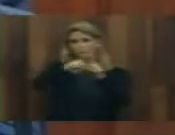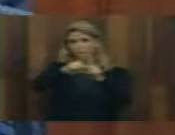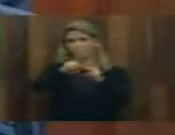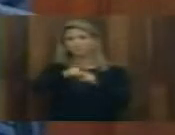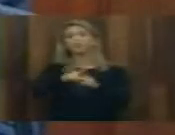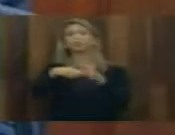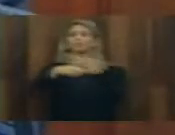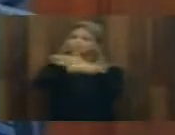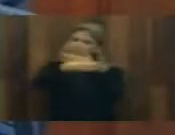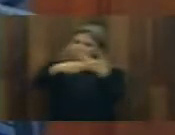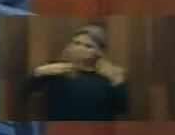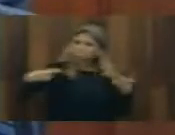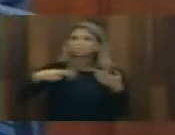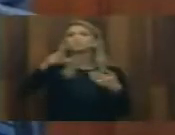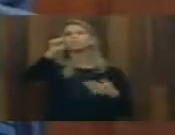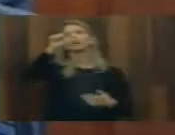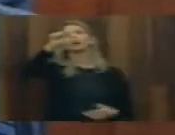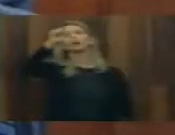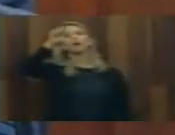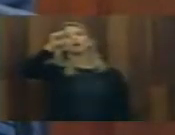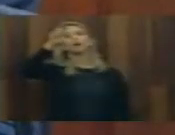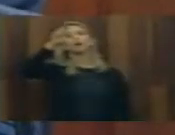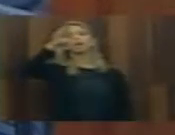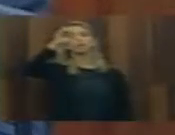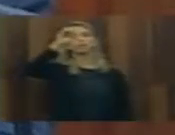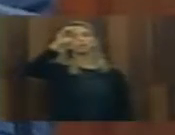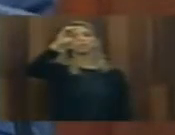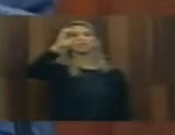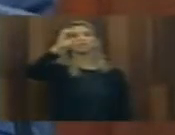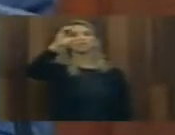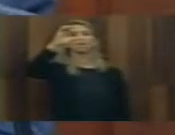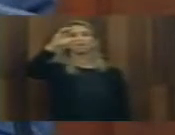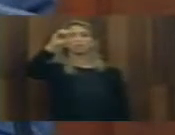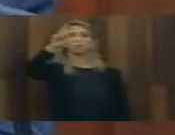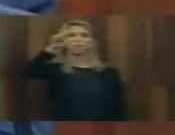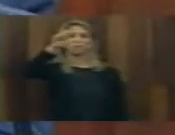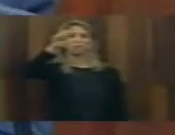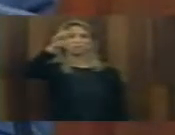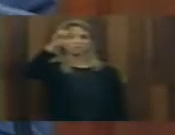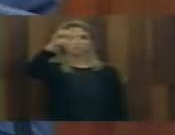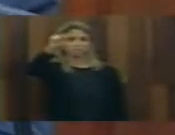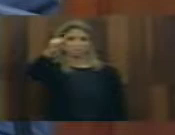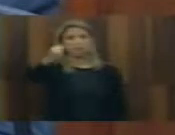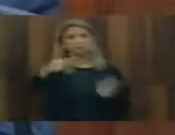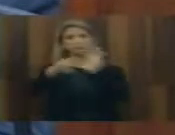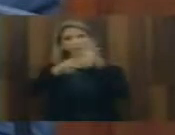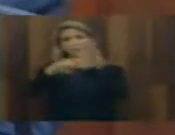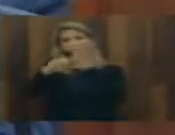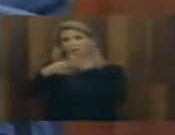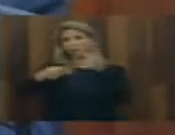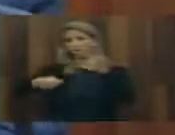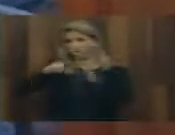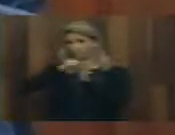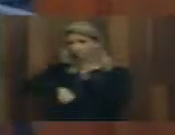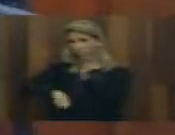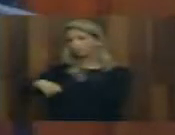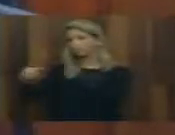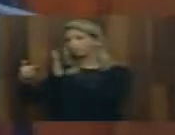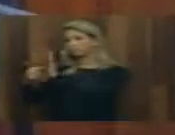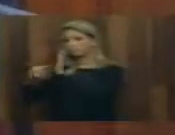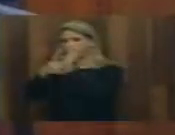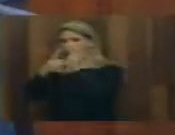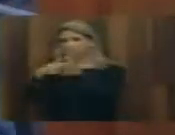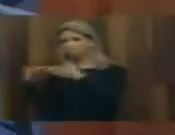de transição agroecológica e da outras providências. Veto será encaminhado à CCJ.